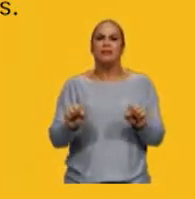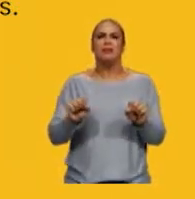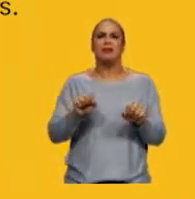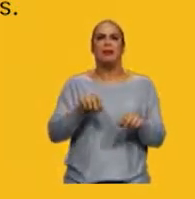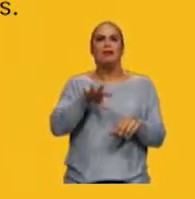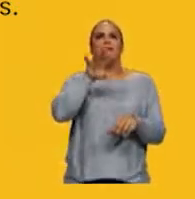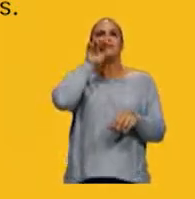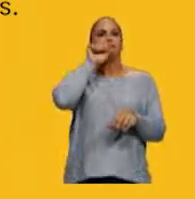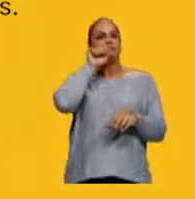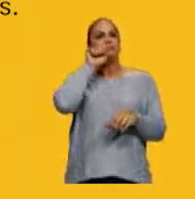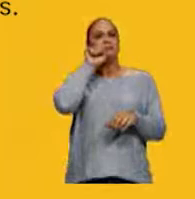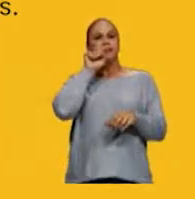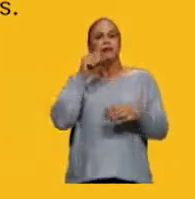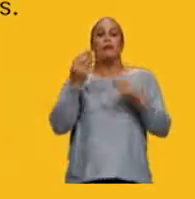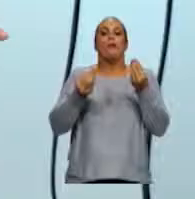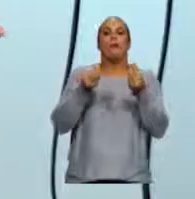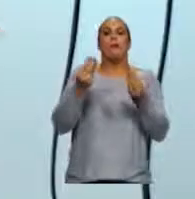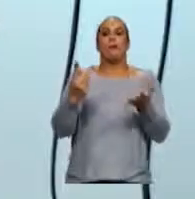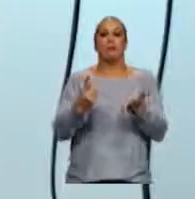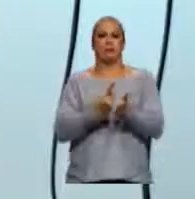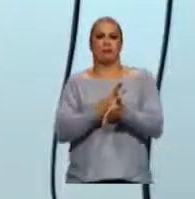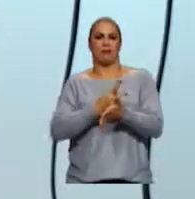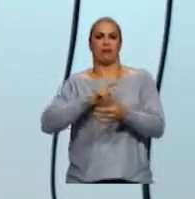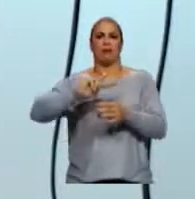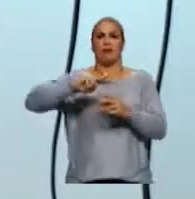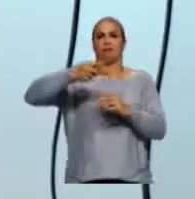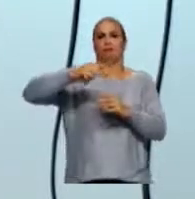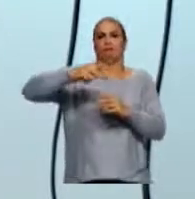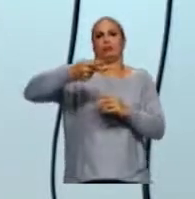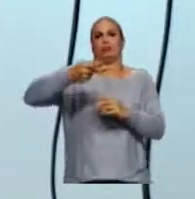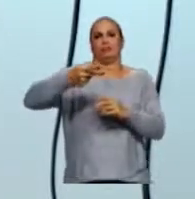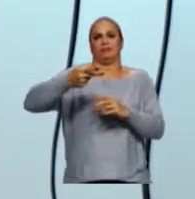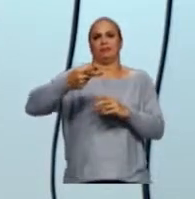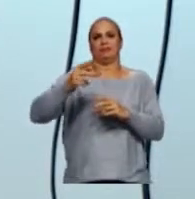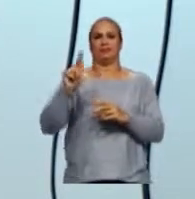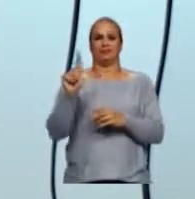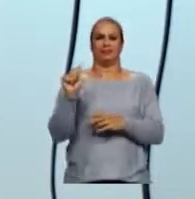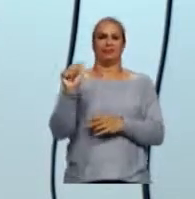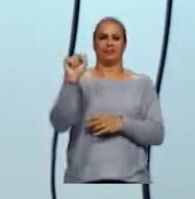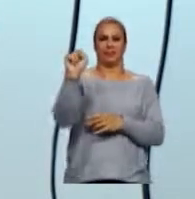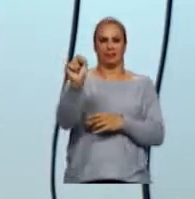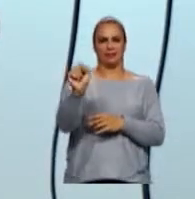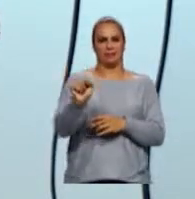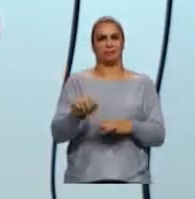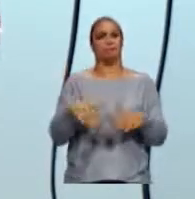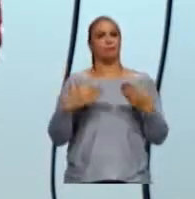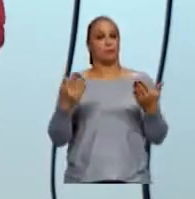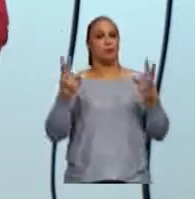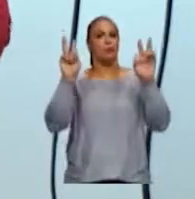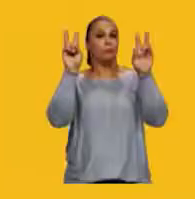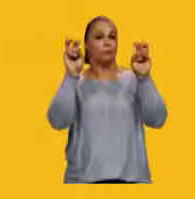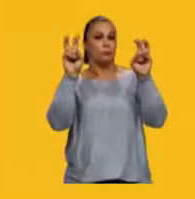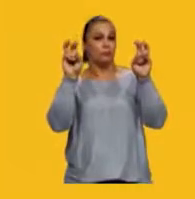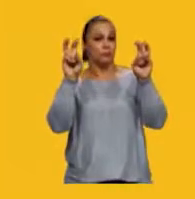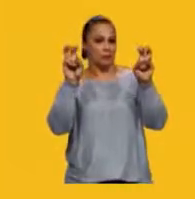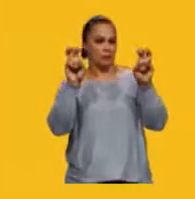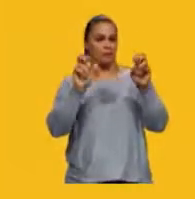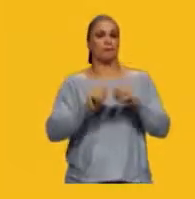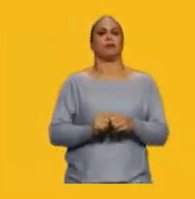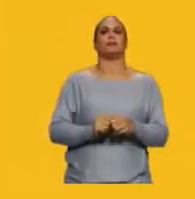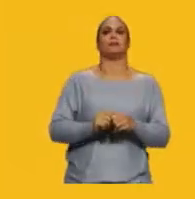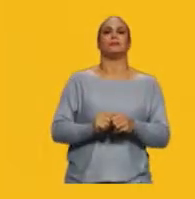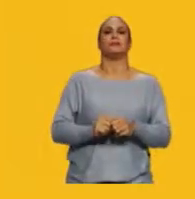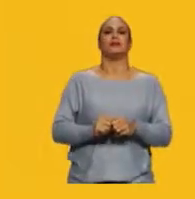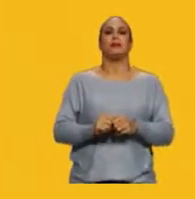onde ocorrem as trocas gasosas. Bom, o tema da aula que é respiração e trocas